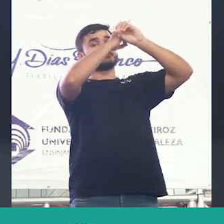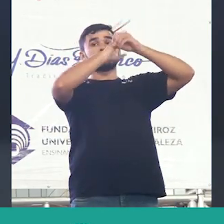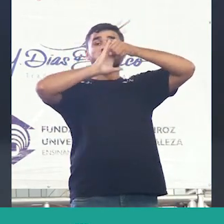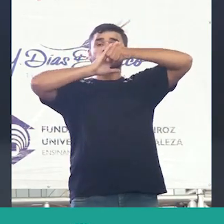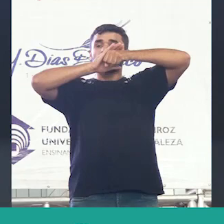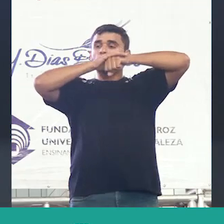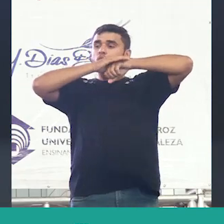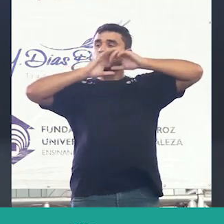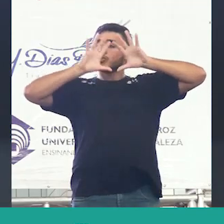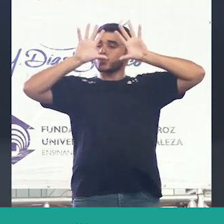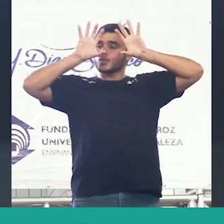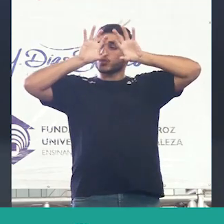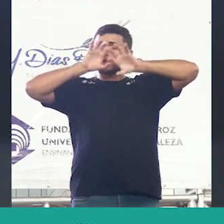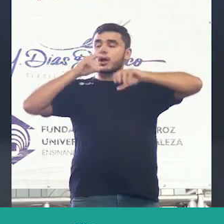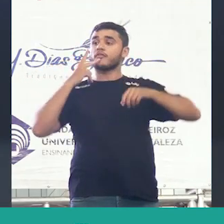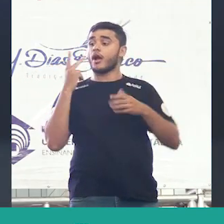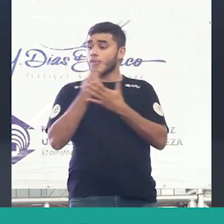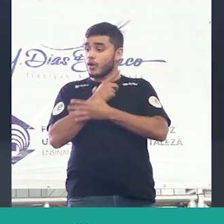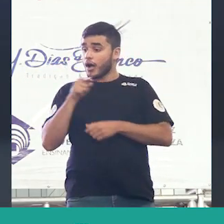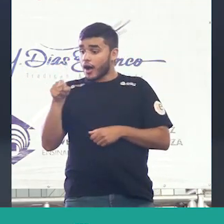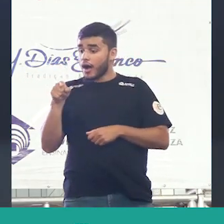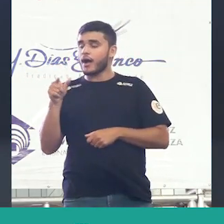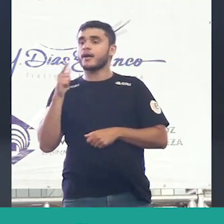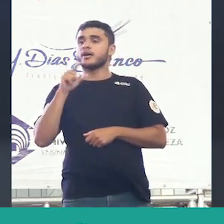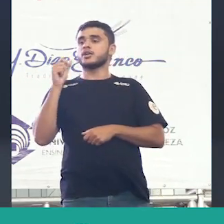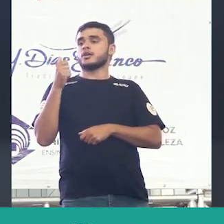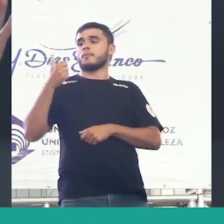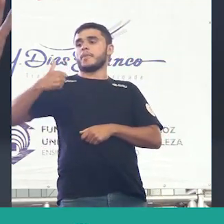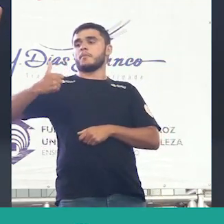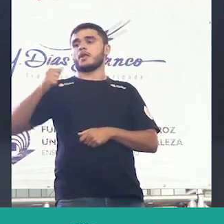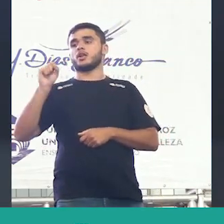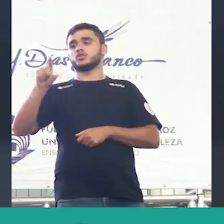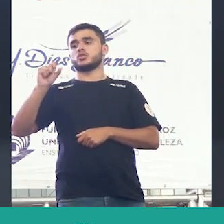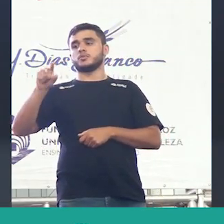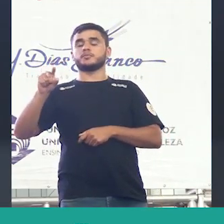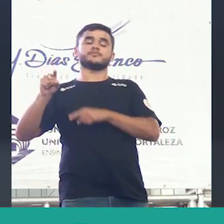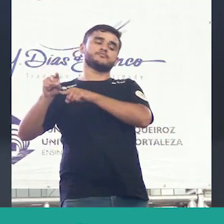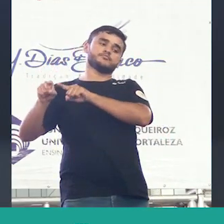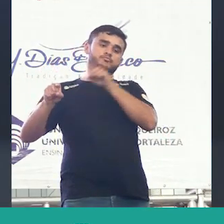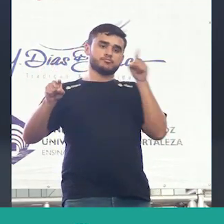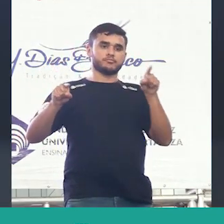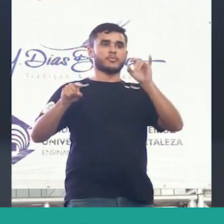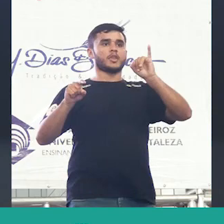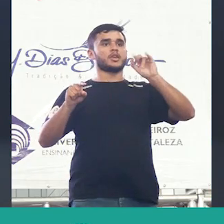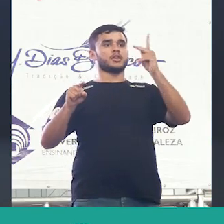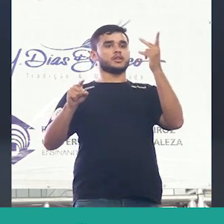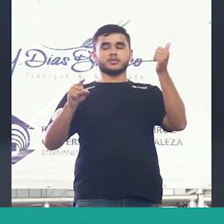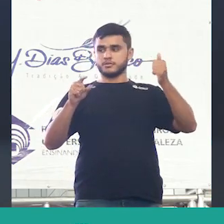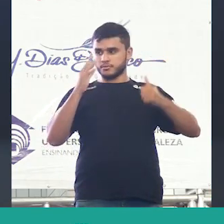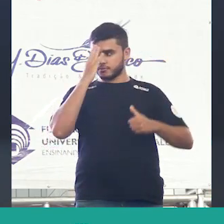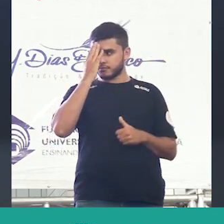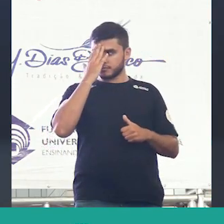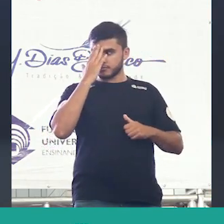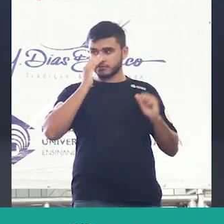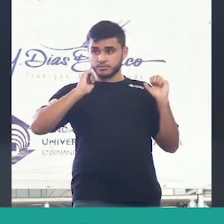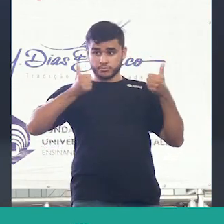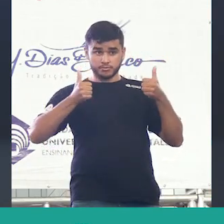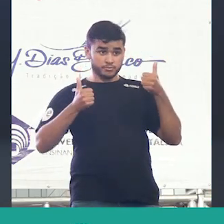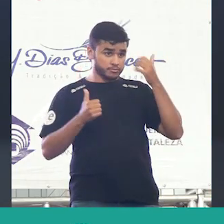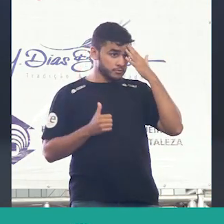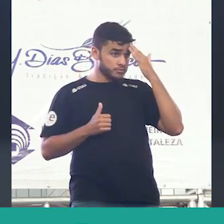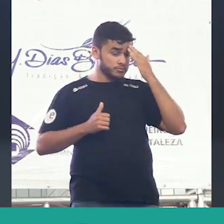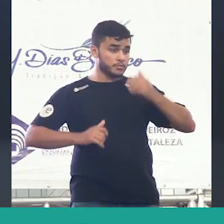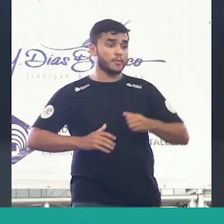quê? Porque a ilha está mais a leste. Então se ela está mais a leste, a sombra vai primeiro para Sobral, para depois ir para o leste que é a